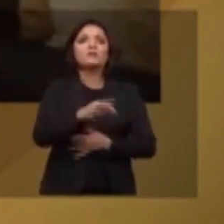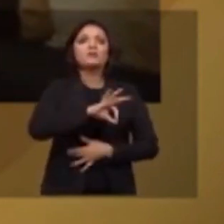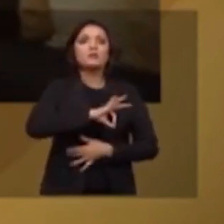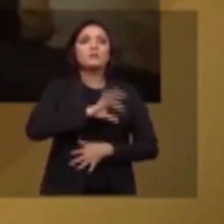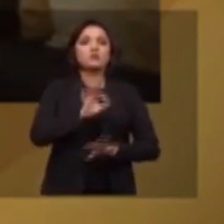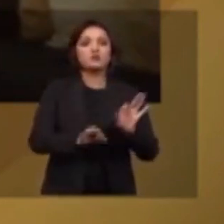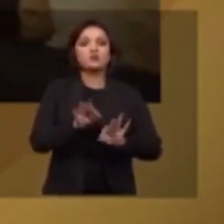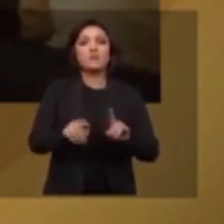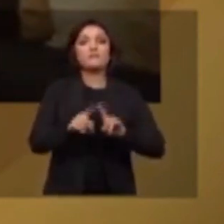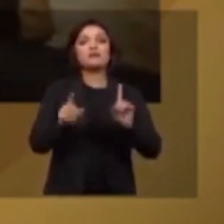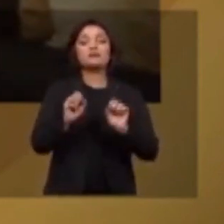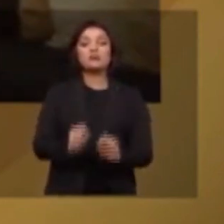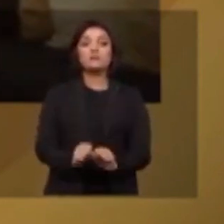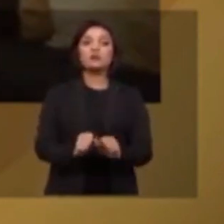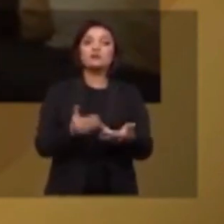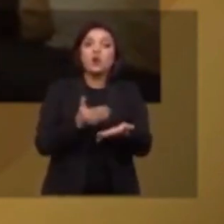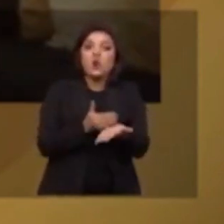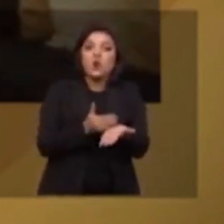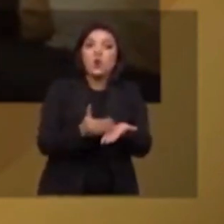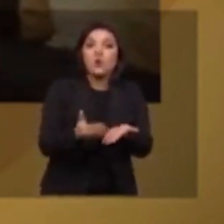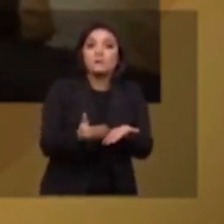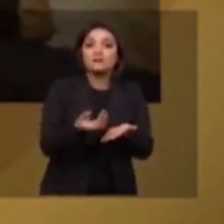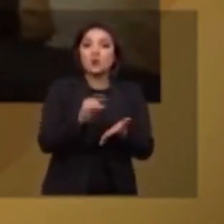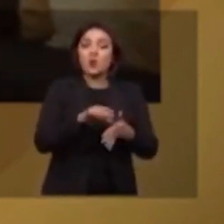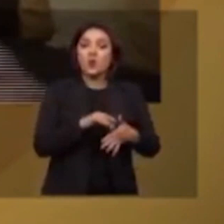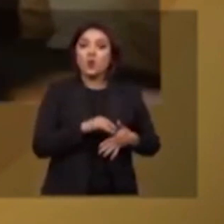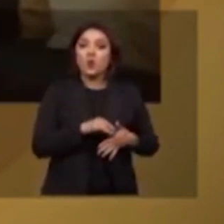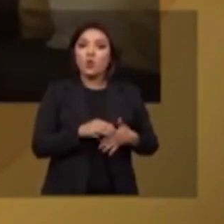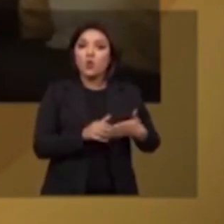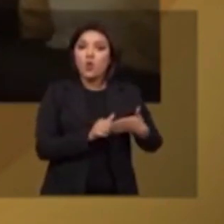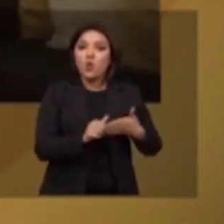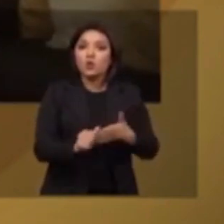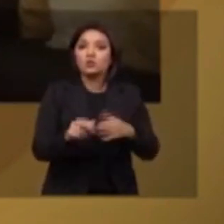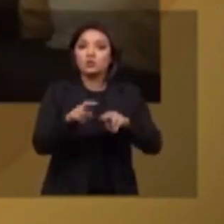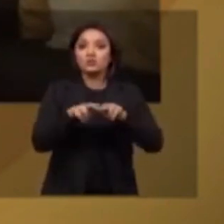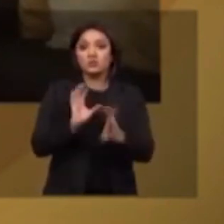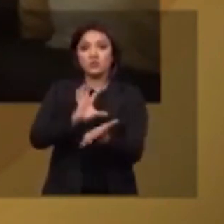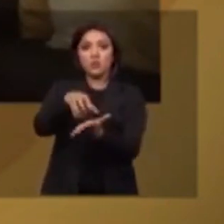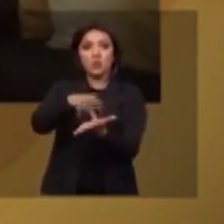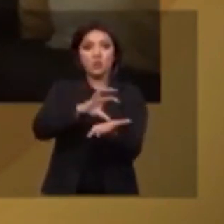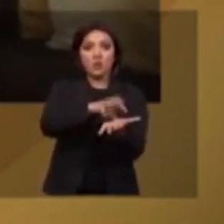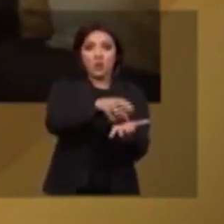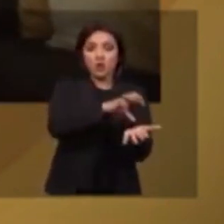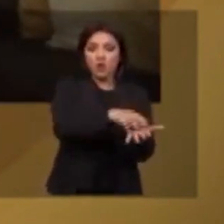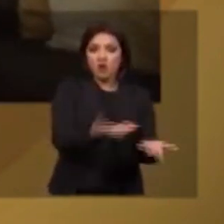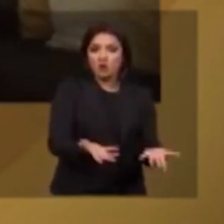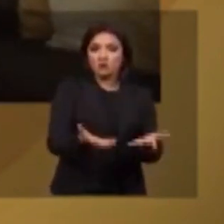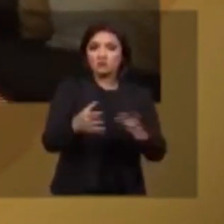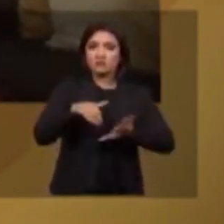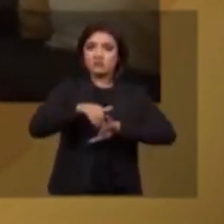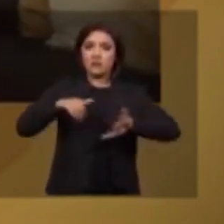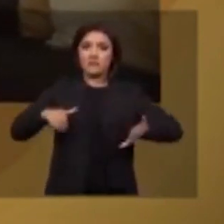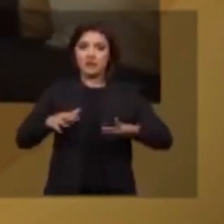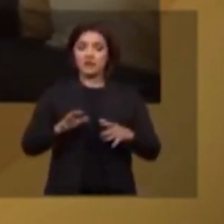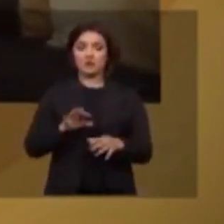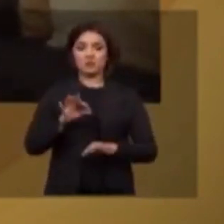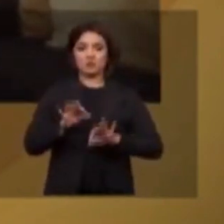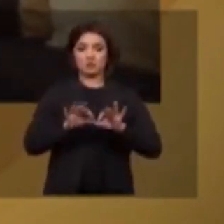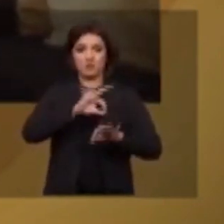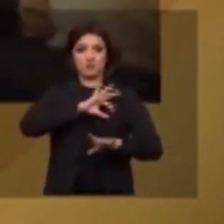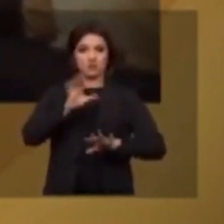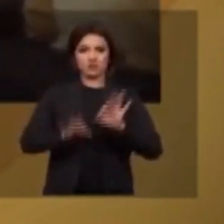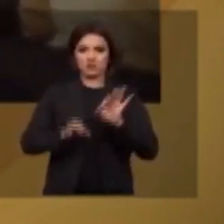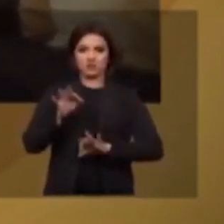ser executadas ou conduzidas por órgãos e autoridades estranhas à própria Polícia Judiciária, não é incomum